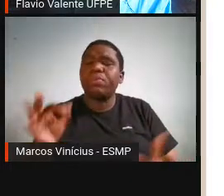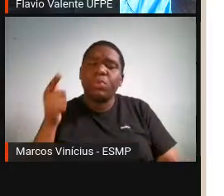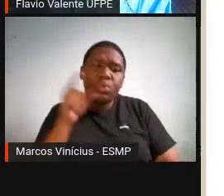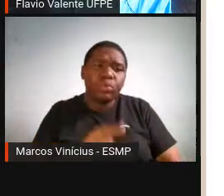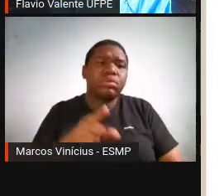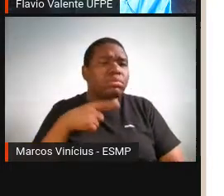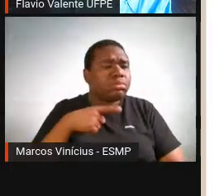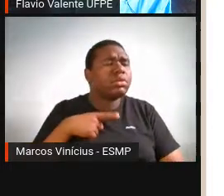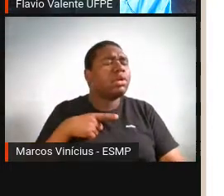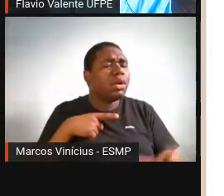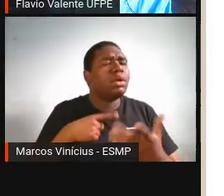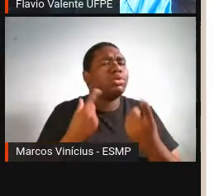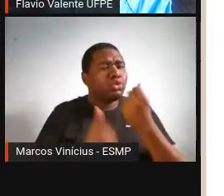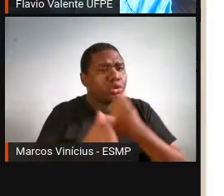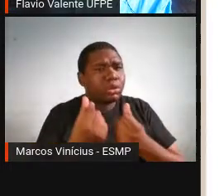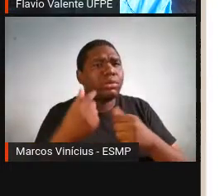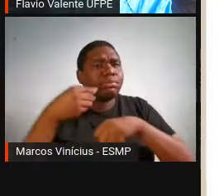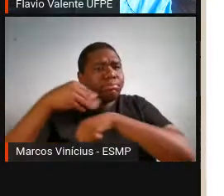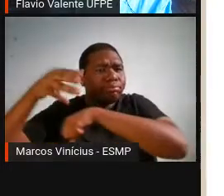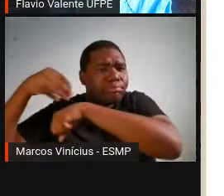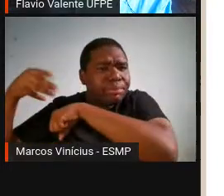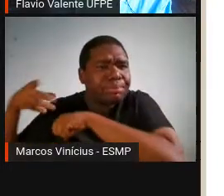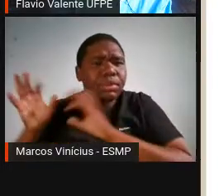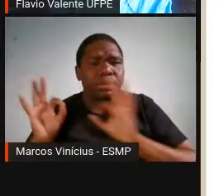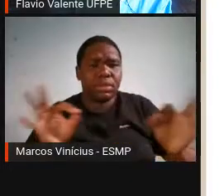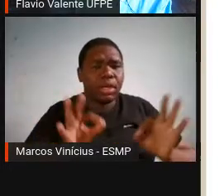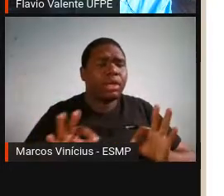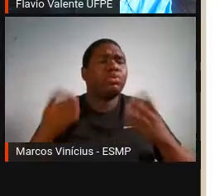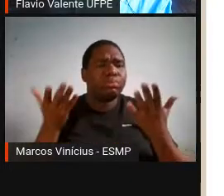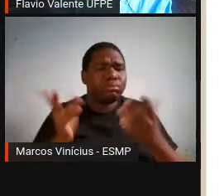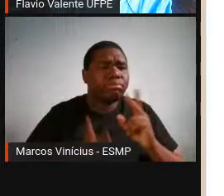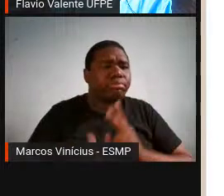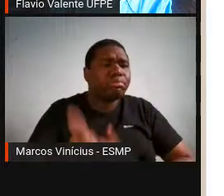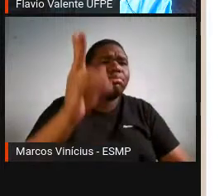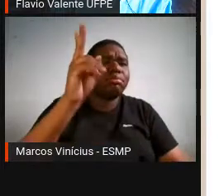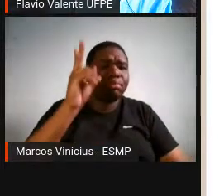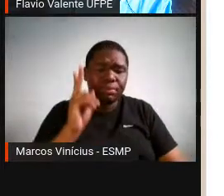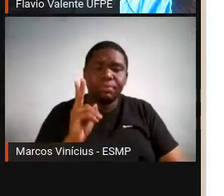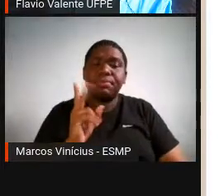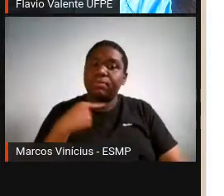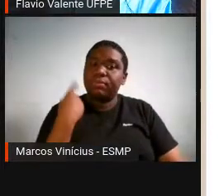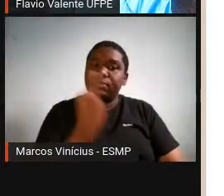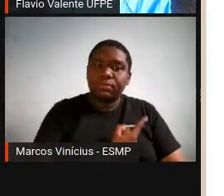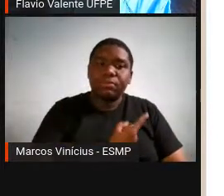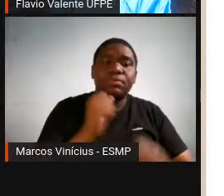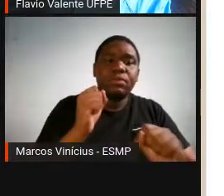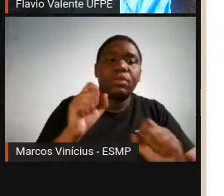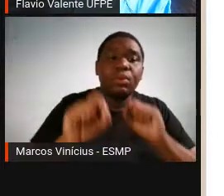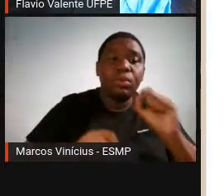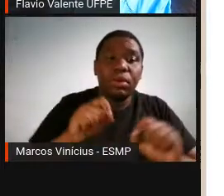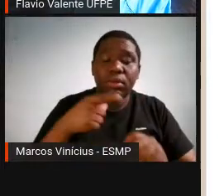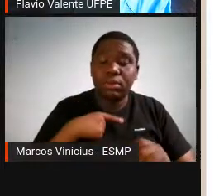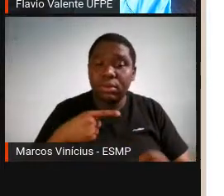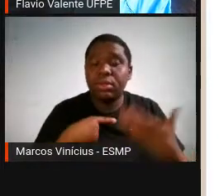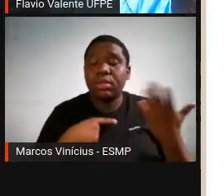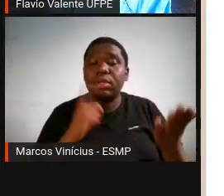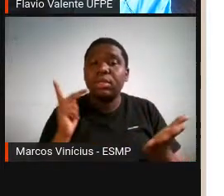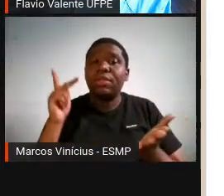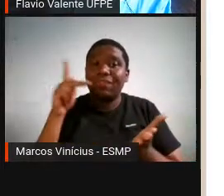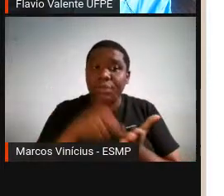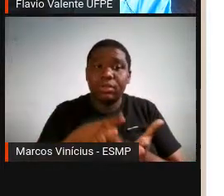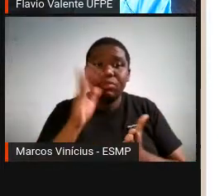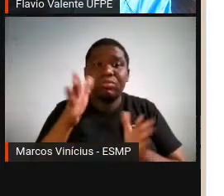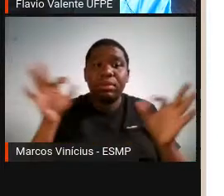orçamentos seja efetivada e assim por diante, e que nós podemos ter uma reparação pronta